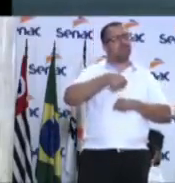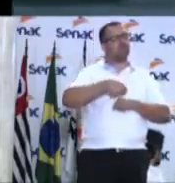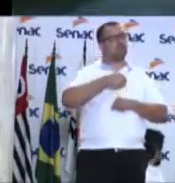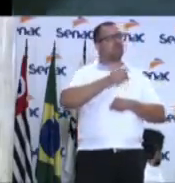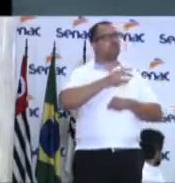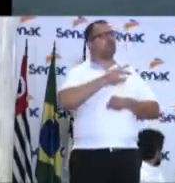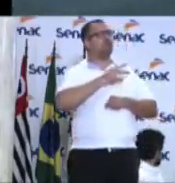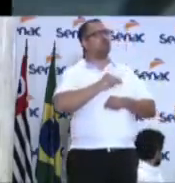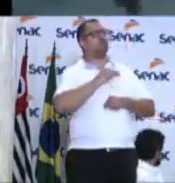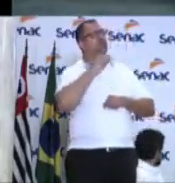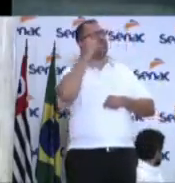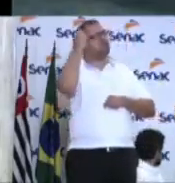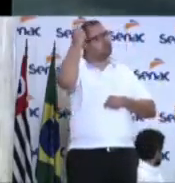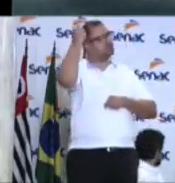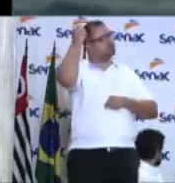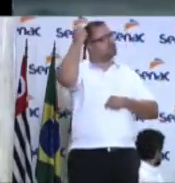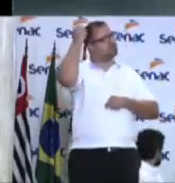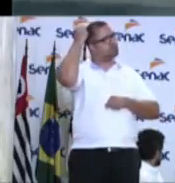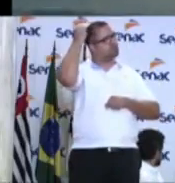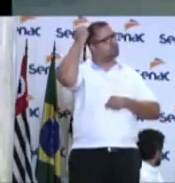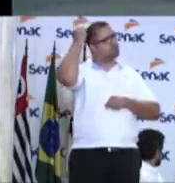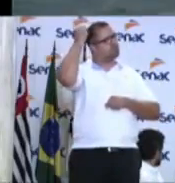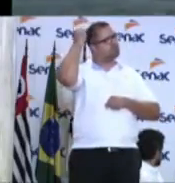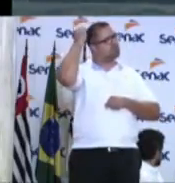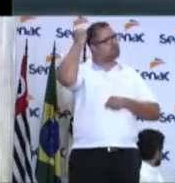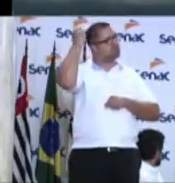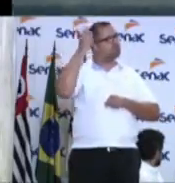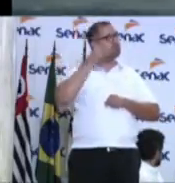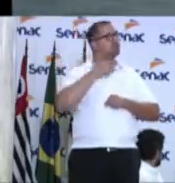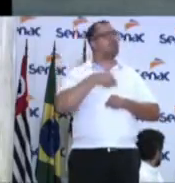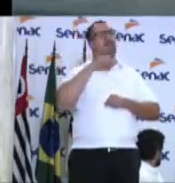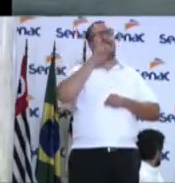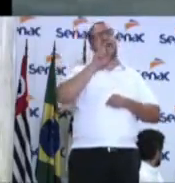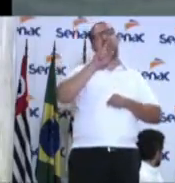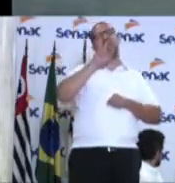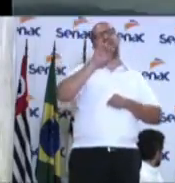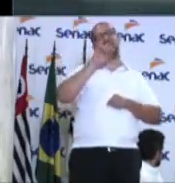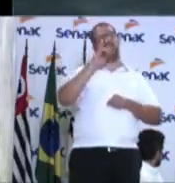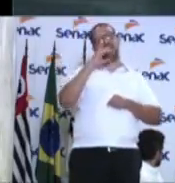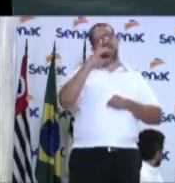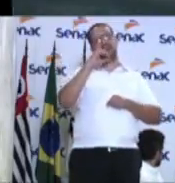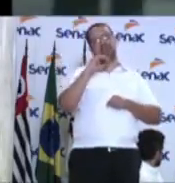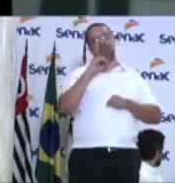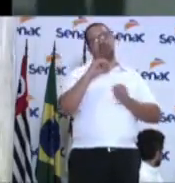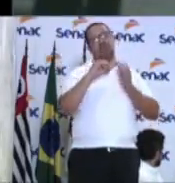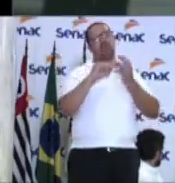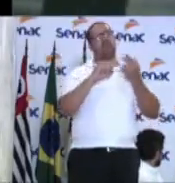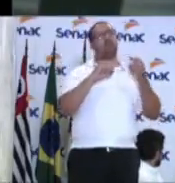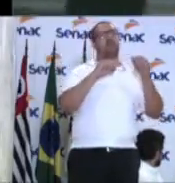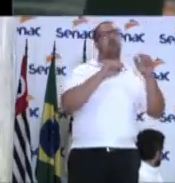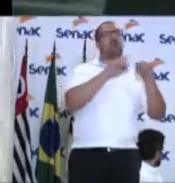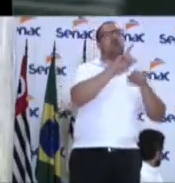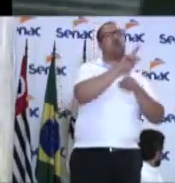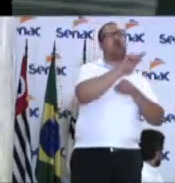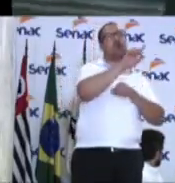Caramba, pesado esse. Esse aqui é o? Ariacó. Ariacó. E esse é o galo. Esse é o galo.